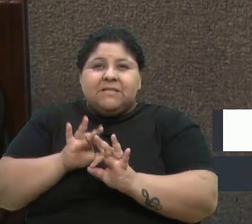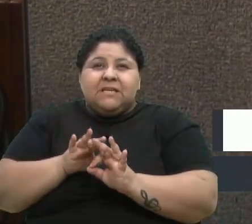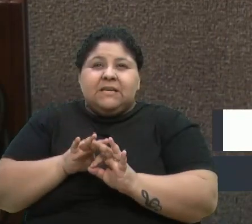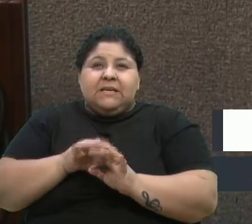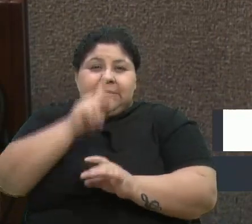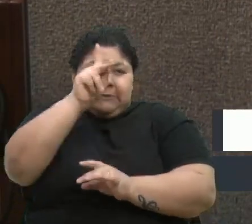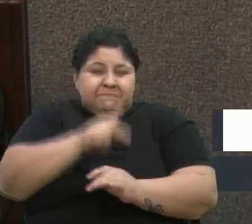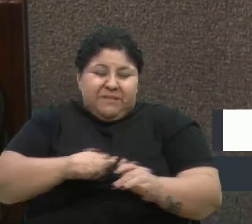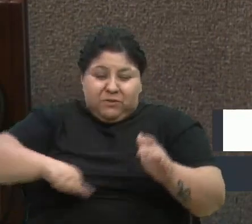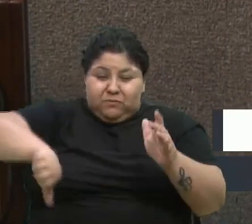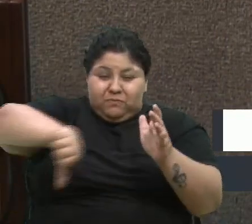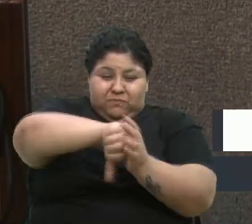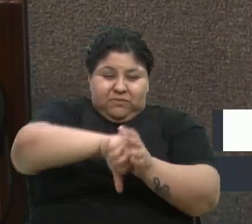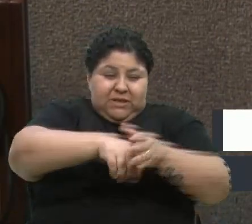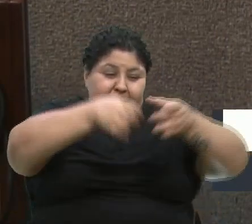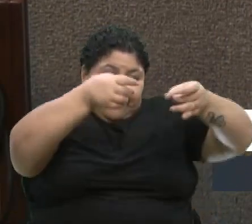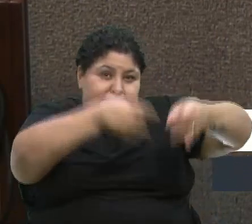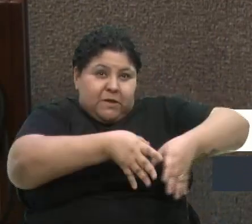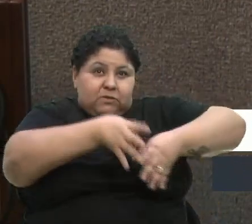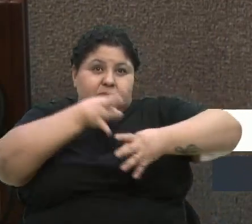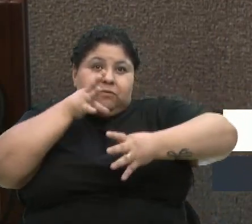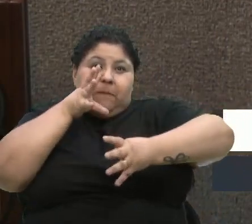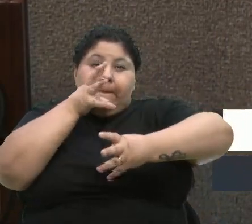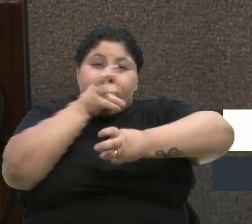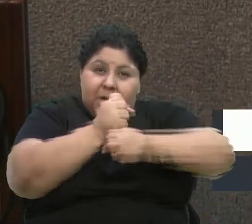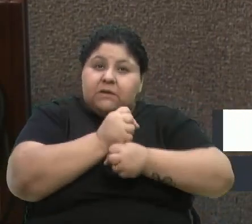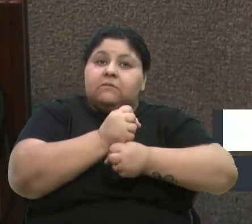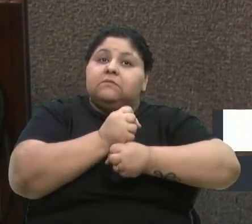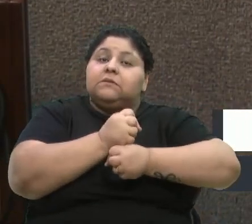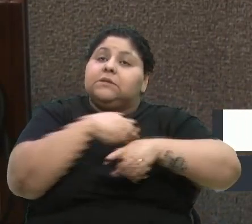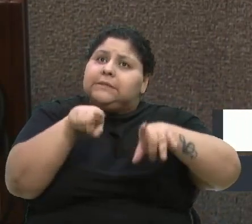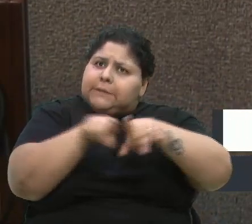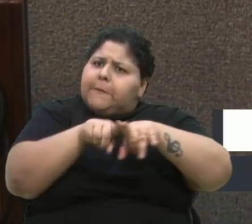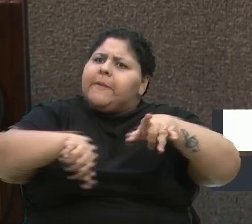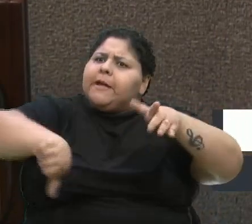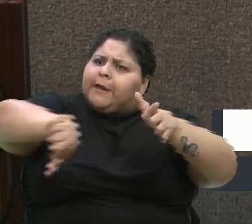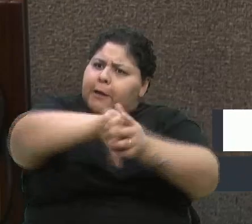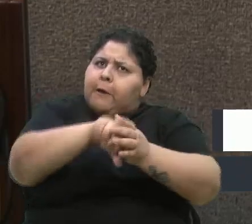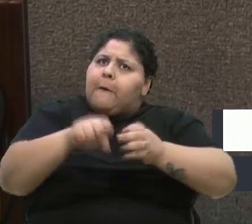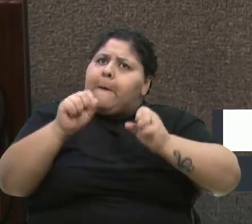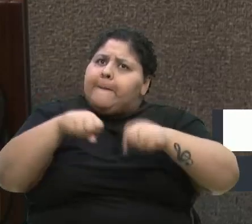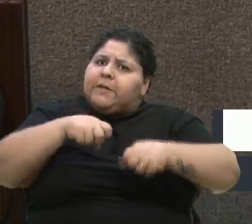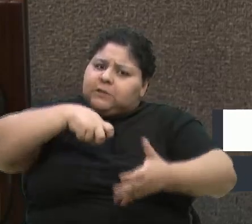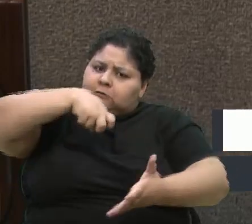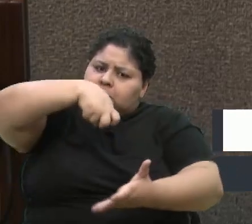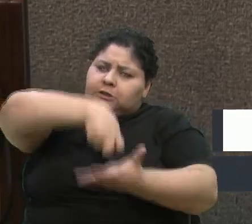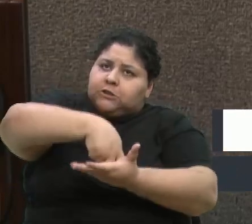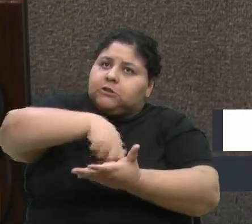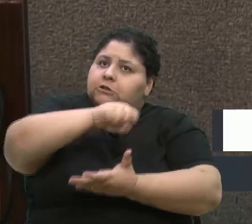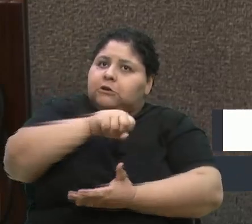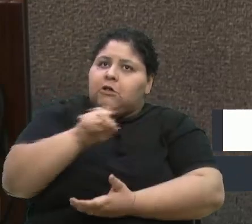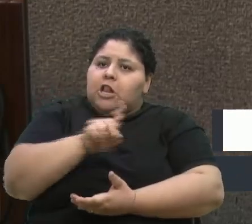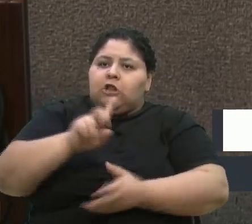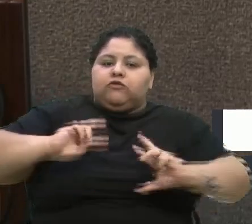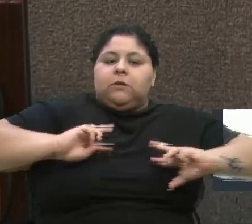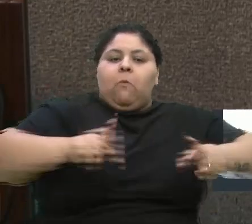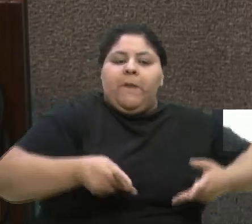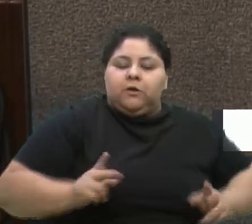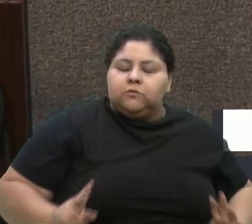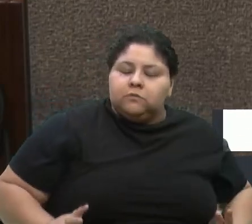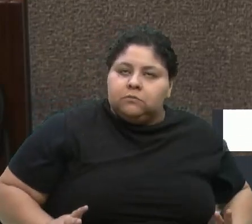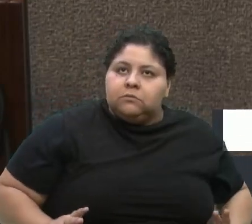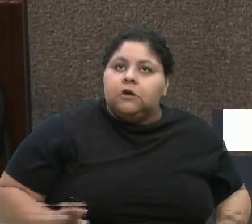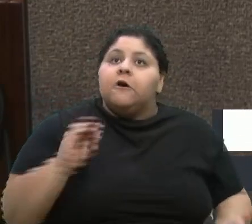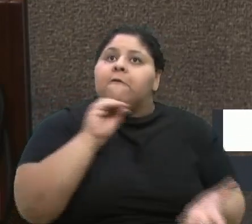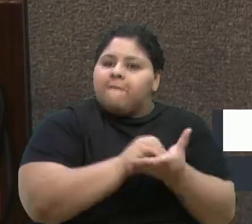criminosos que abandonam bichos também, esses são criminosos também, precisam ser punidos. Não são nem humanos, eu entendo que